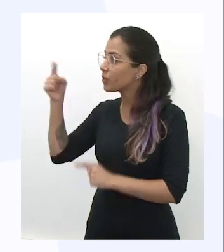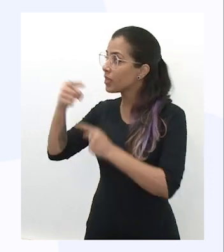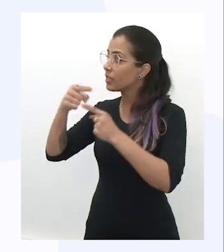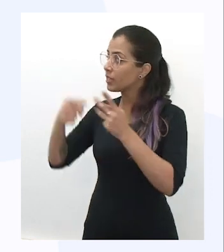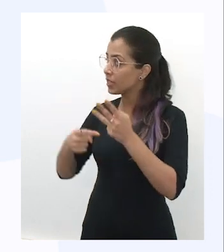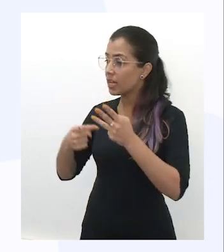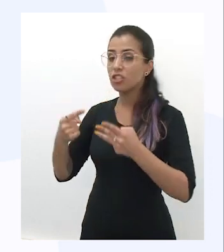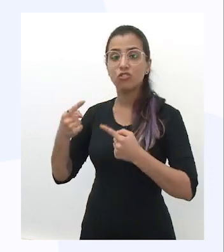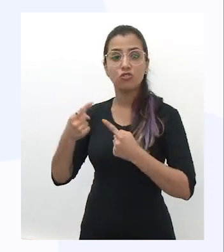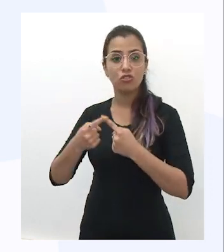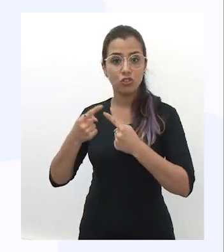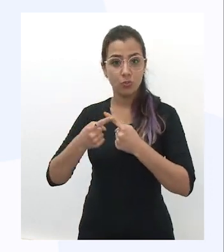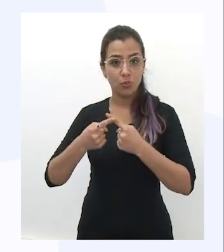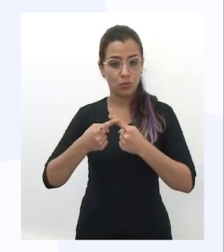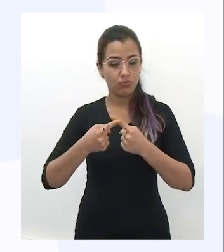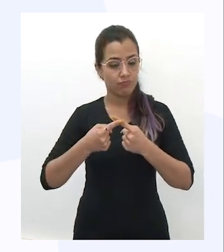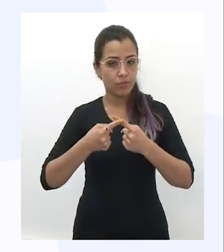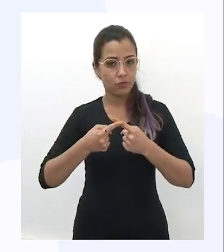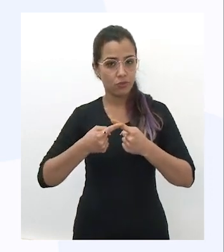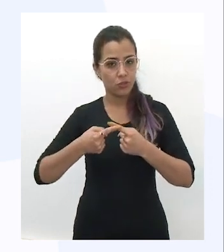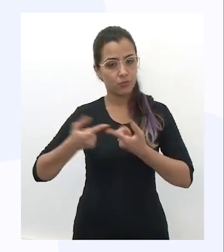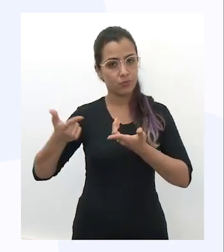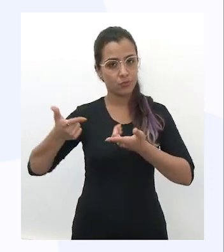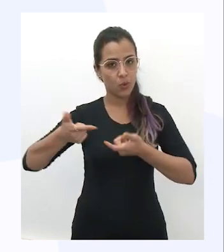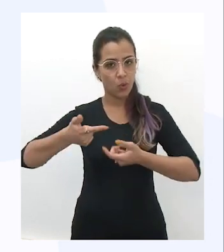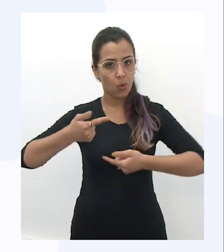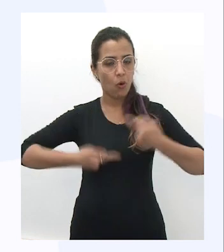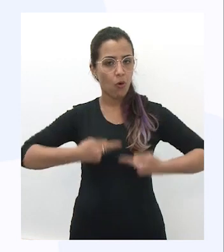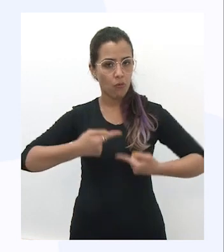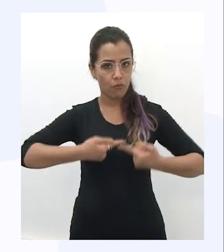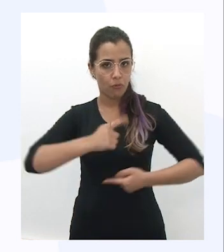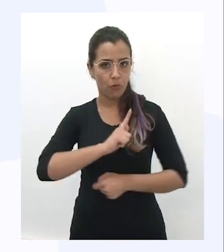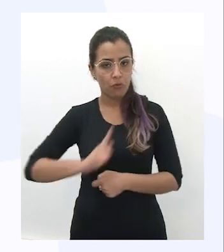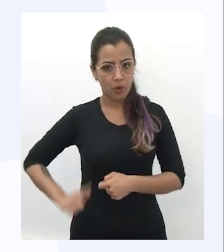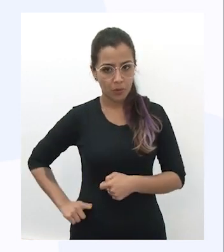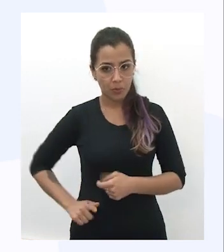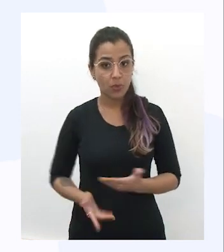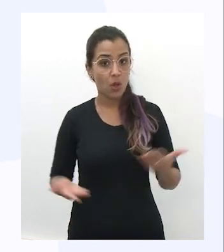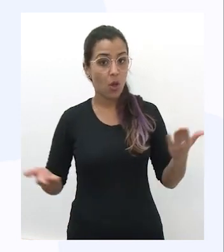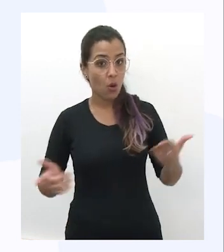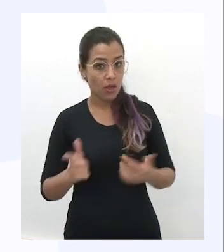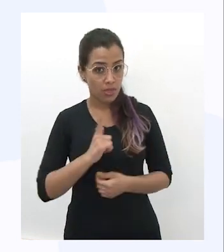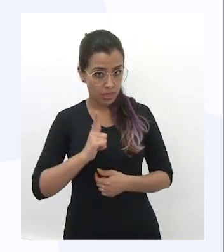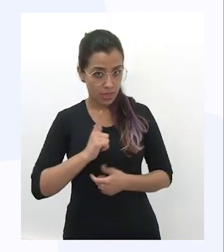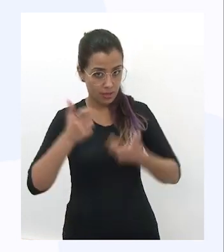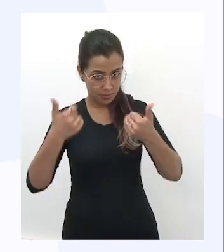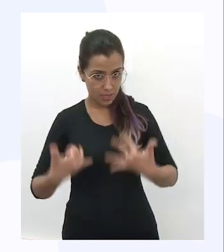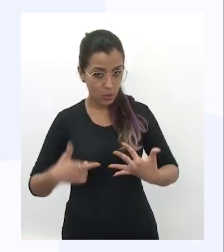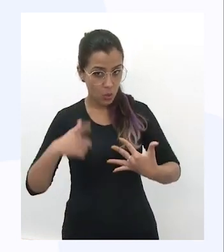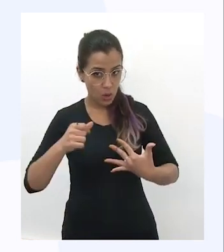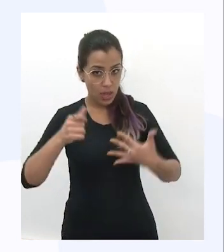de governo. Hoje nós falamos da monarquia, que foi de 753 a.C.